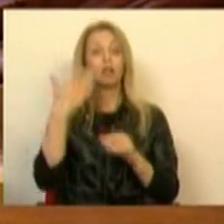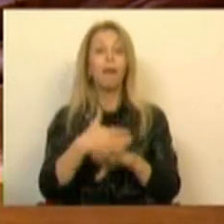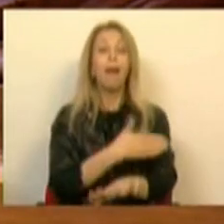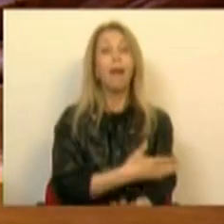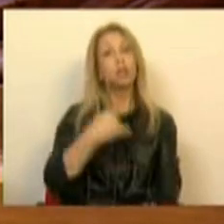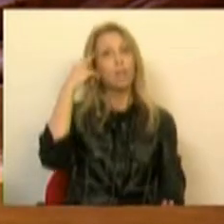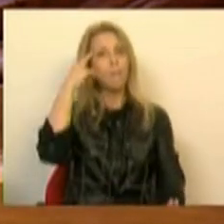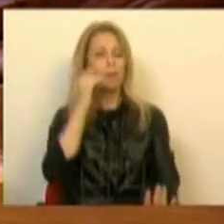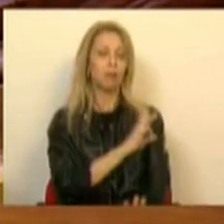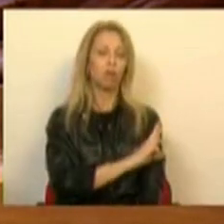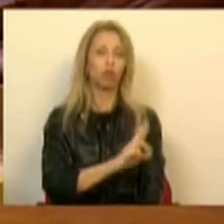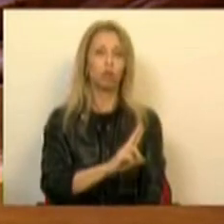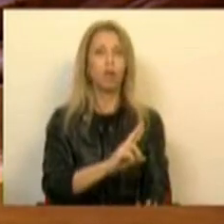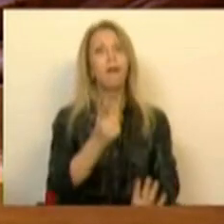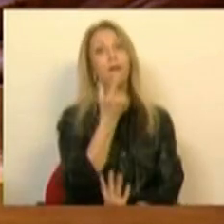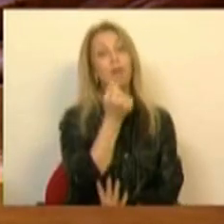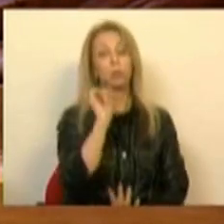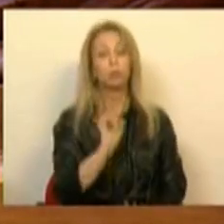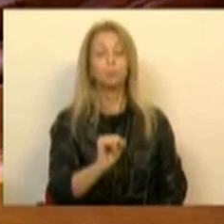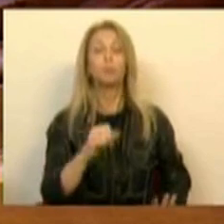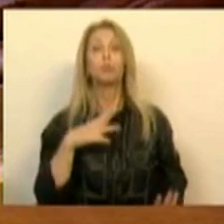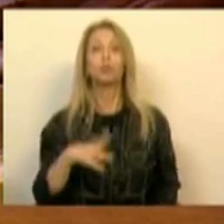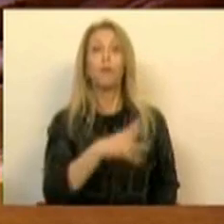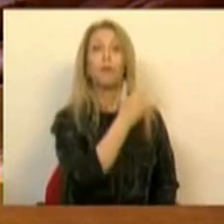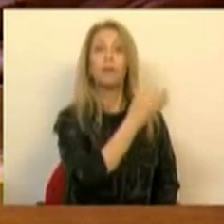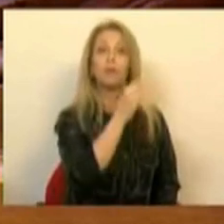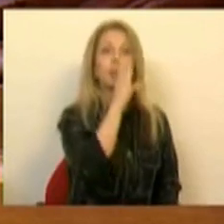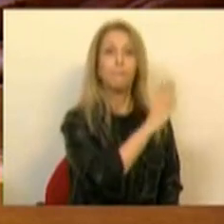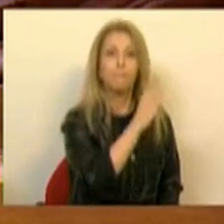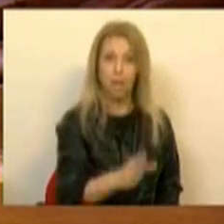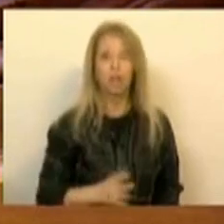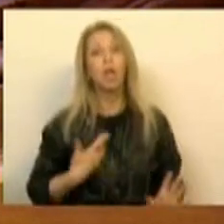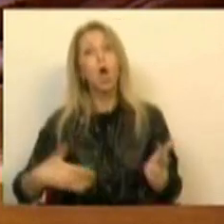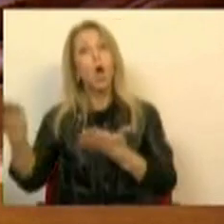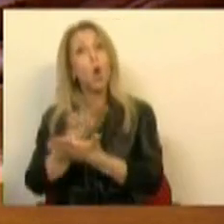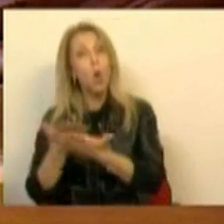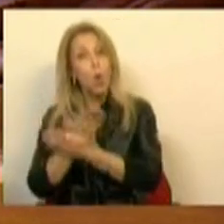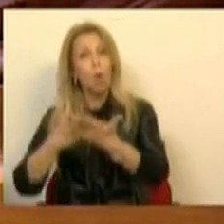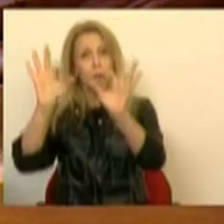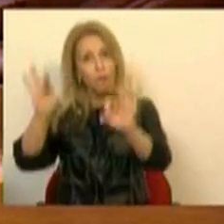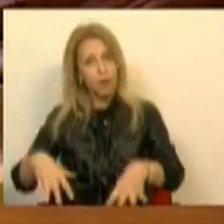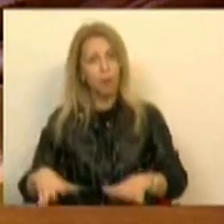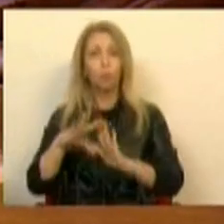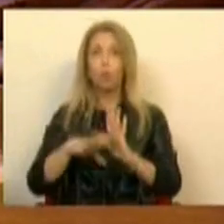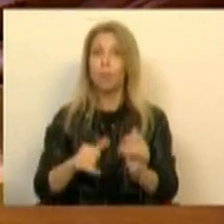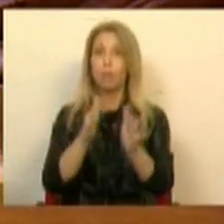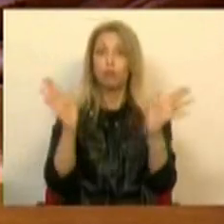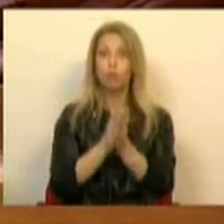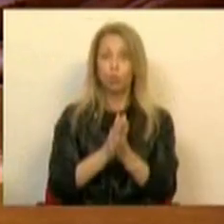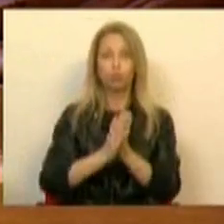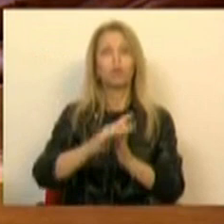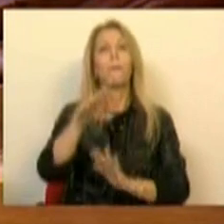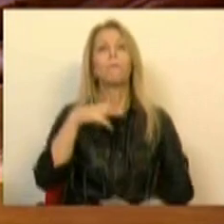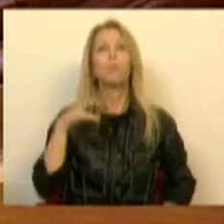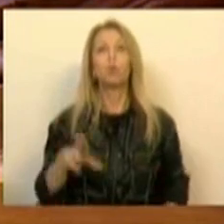para a execução das verbas do Portugal 2020, concluímos a negociação de todos os programas do Portugal 2030